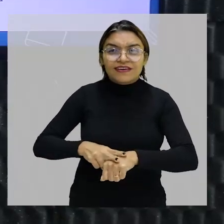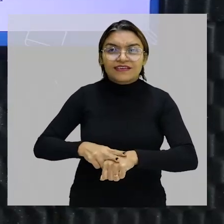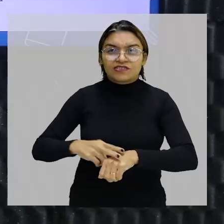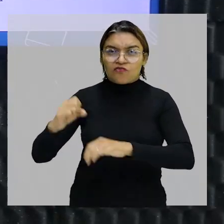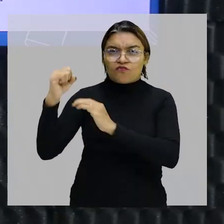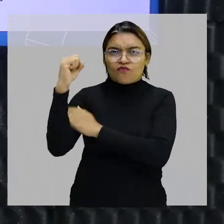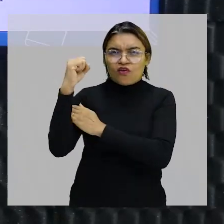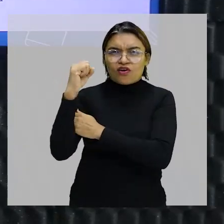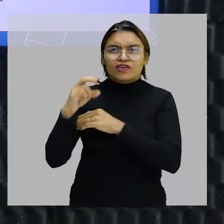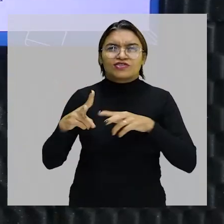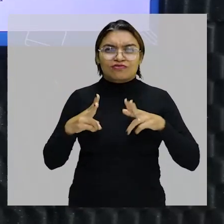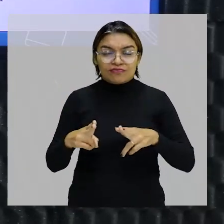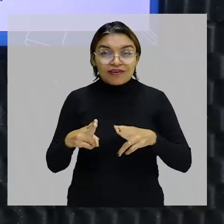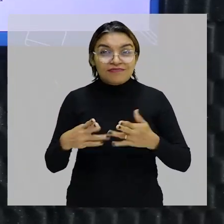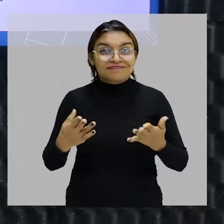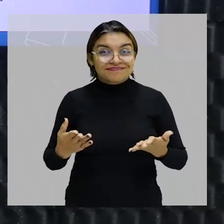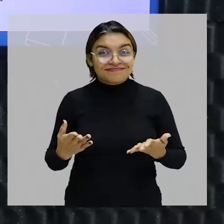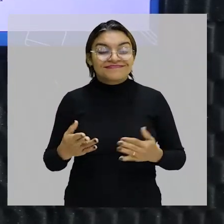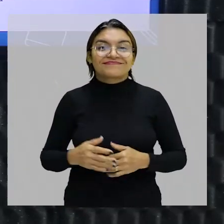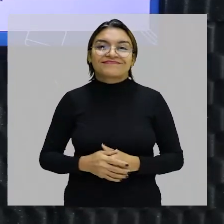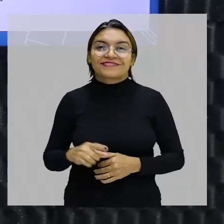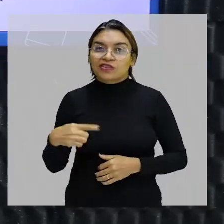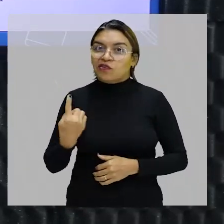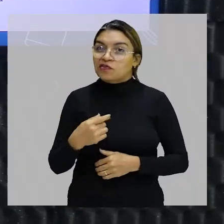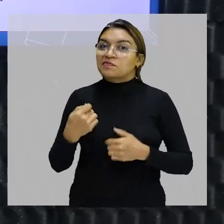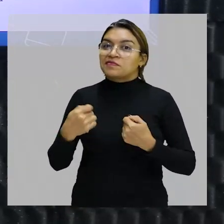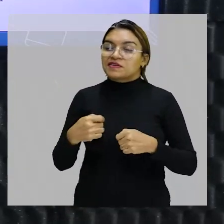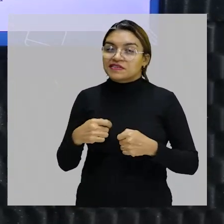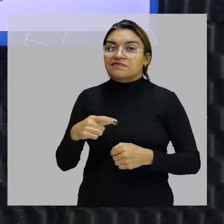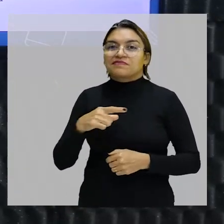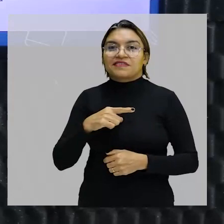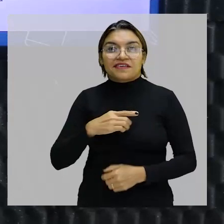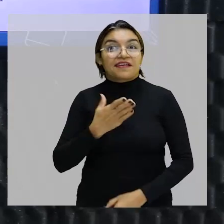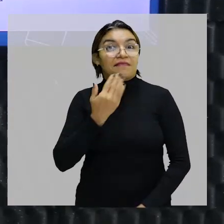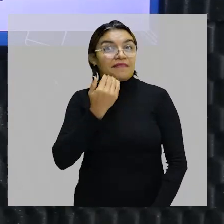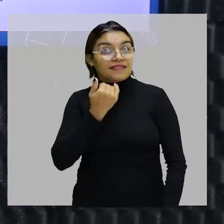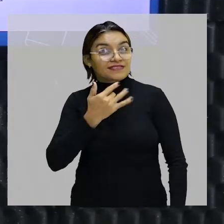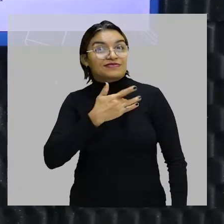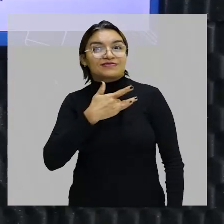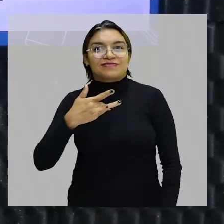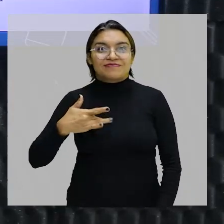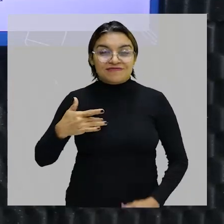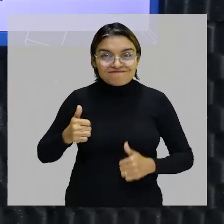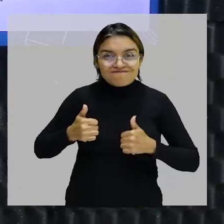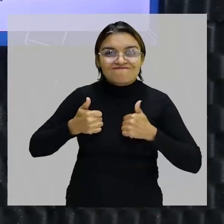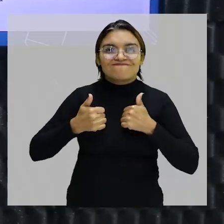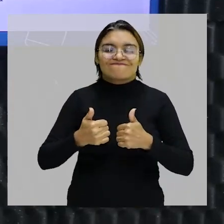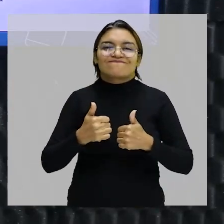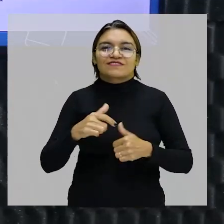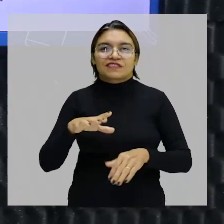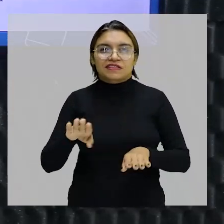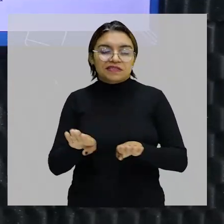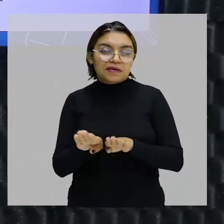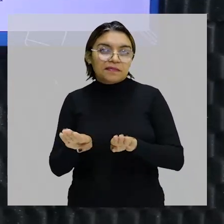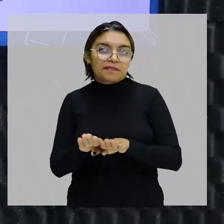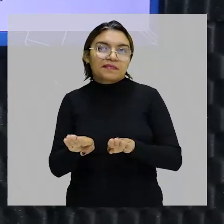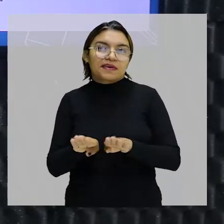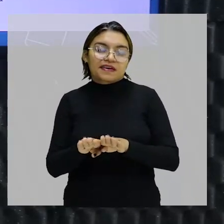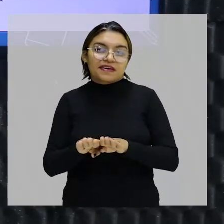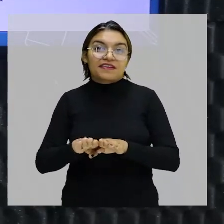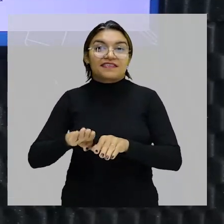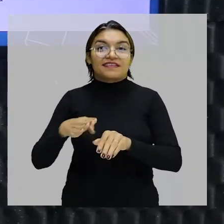fortes? Eu acho que para ficar super forte a gente precisa ter uma boa alimentação e ter um certo